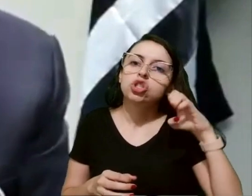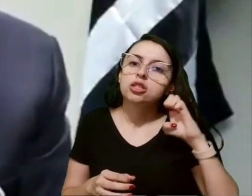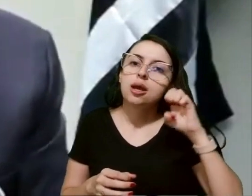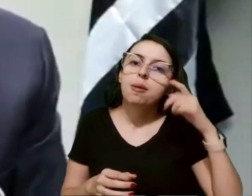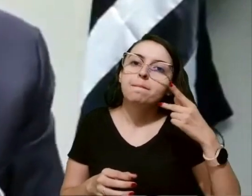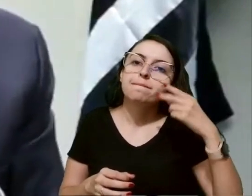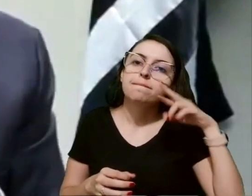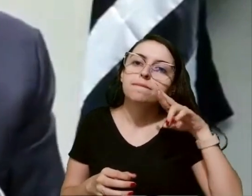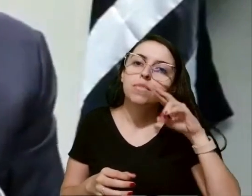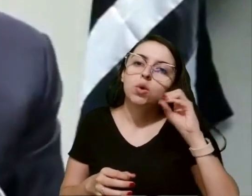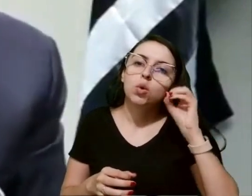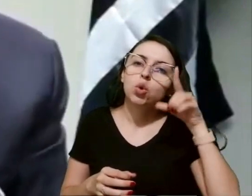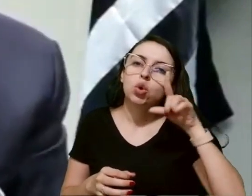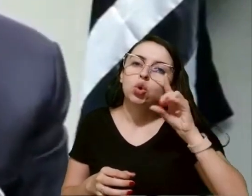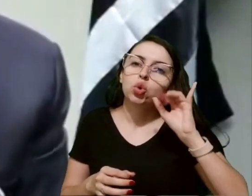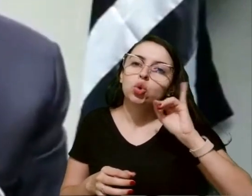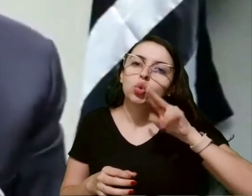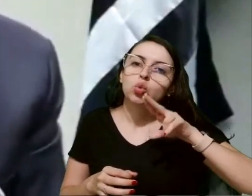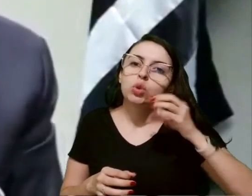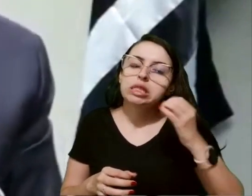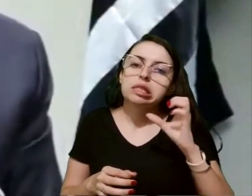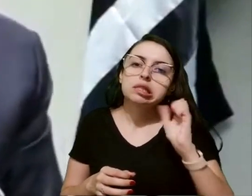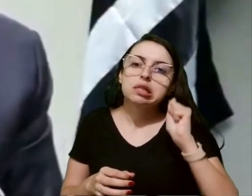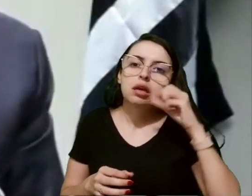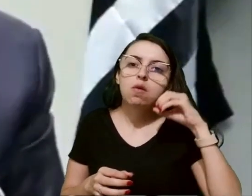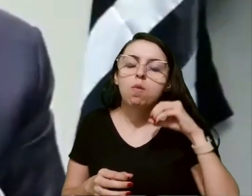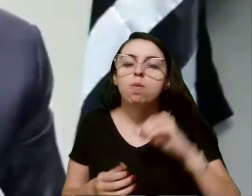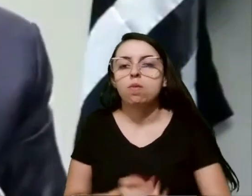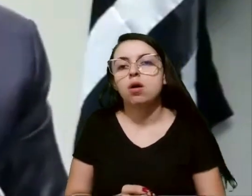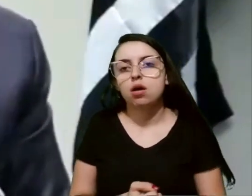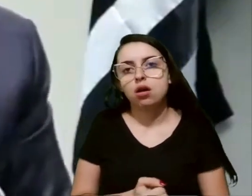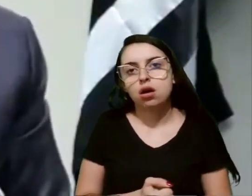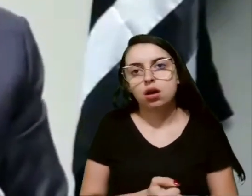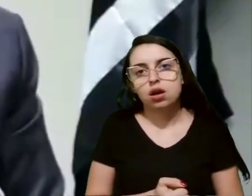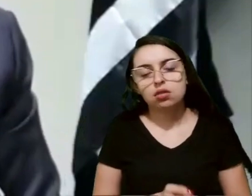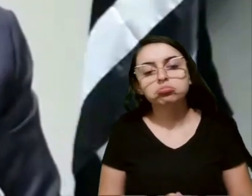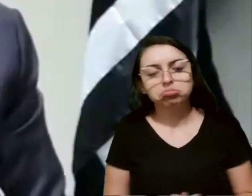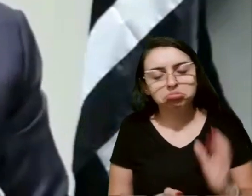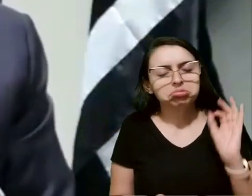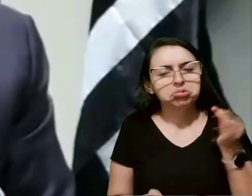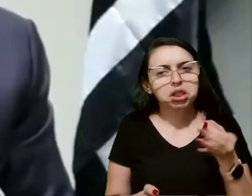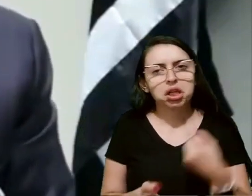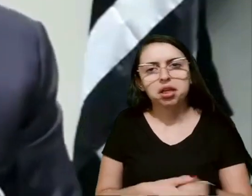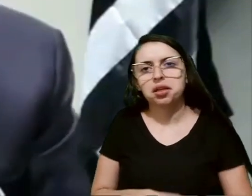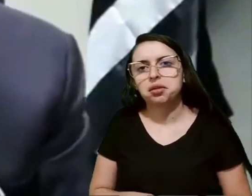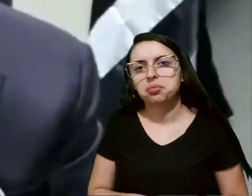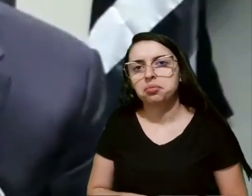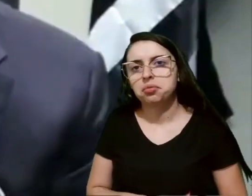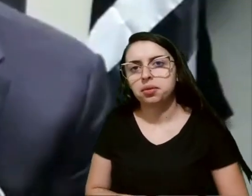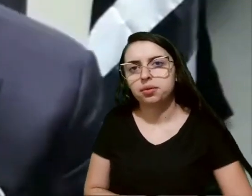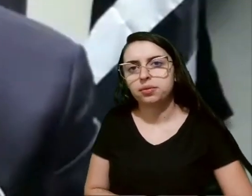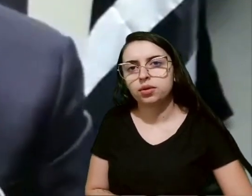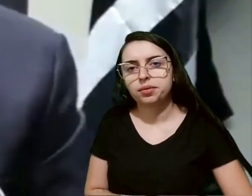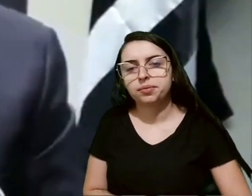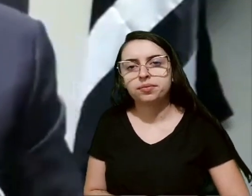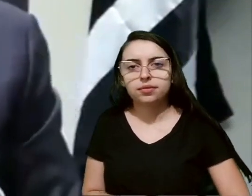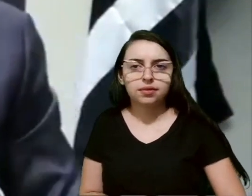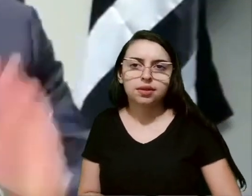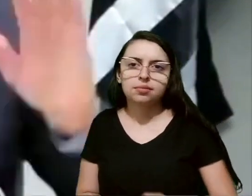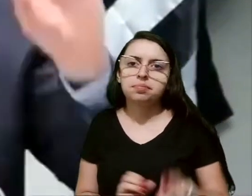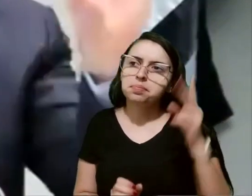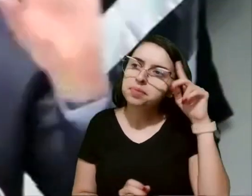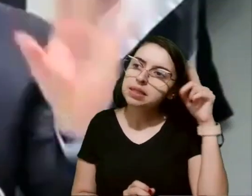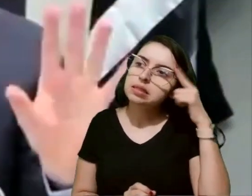aqui", eu falei: Ele falou: "A viscosidade". Eu falei: "Viscosidade?". Aí ele falou: crédito ao Hugo. Aí ele falou assim: "Não,